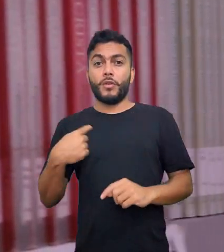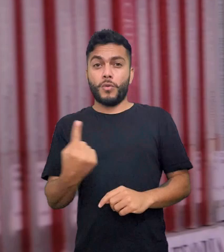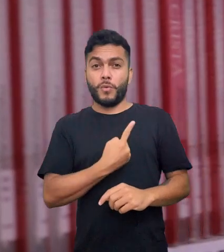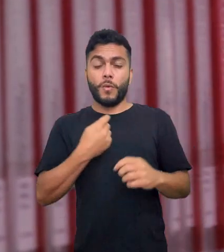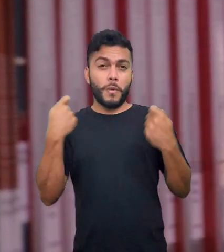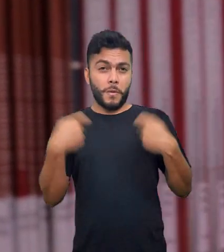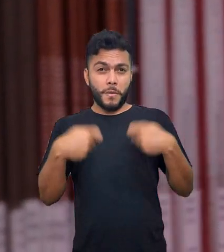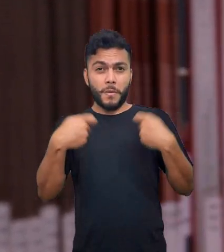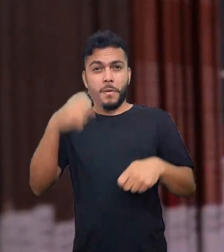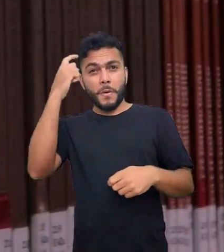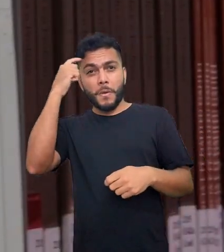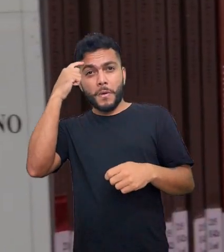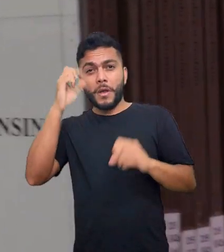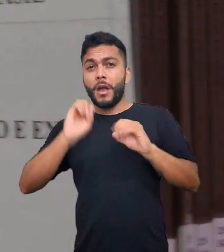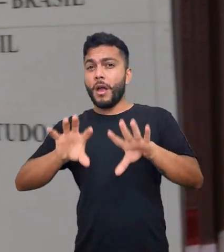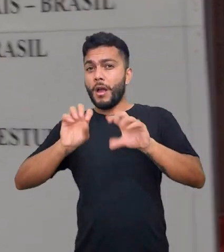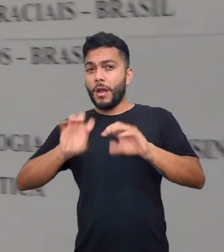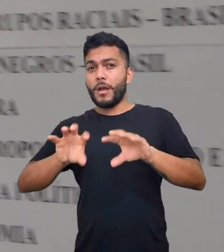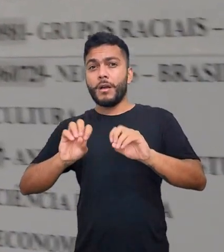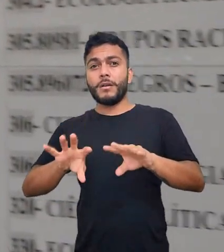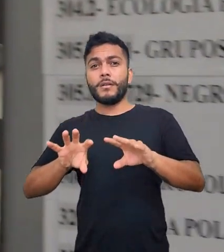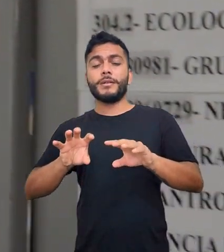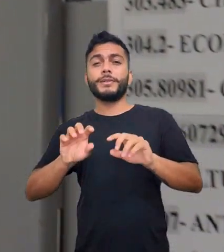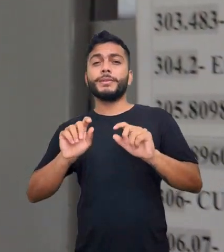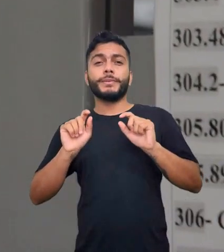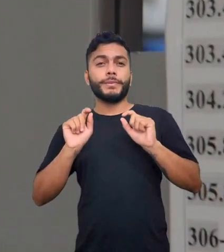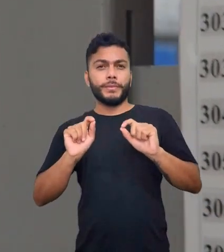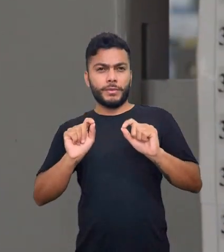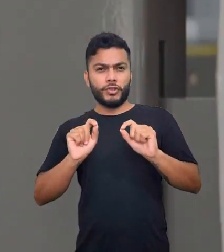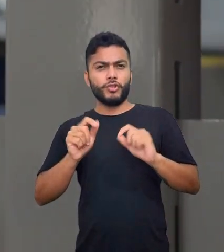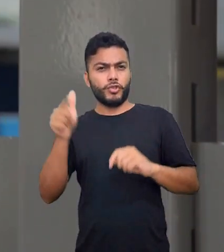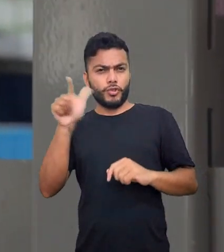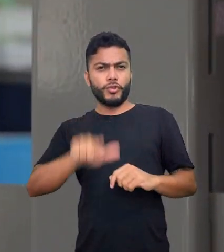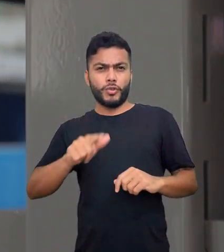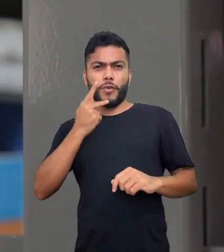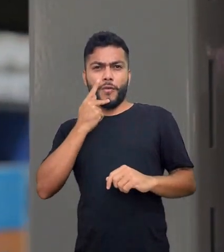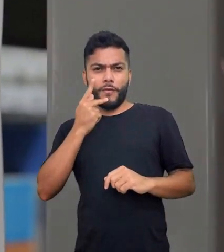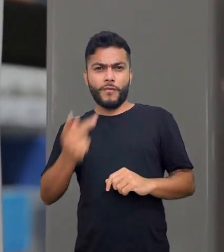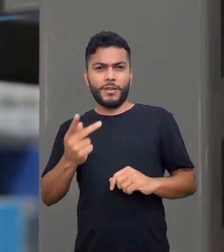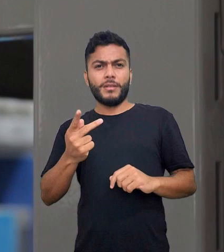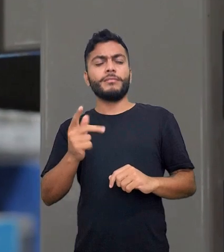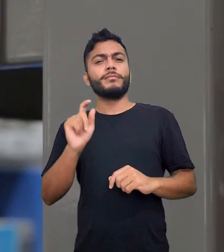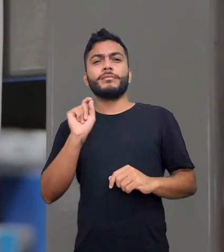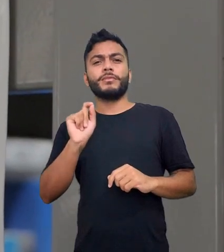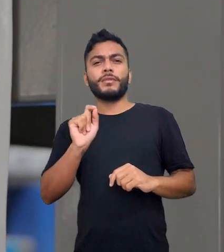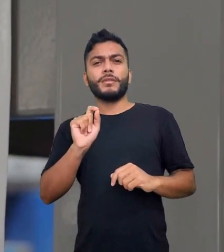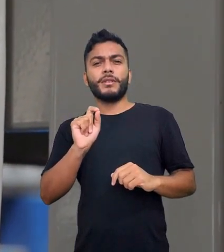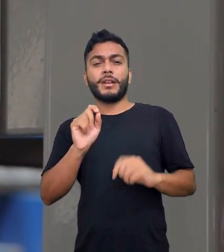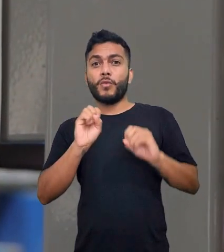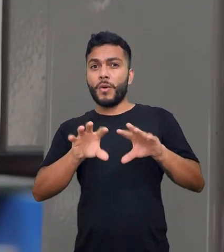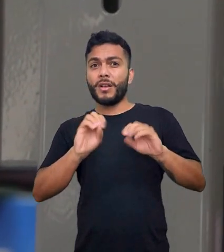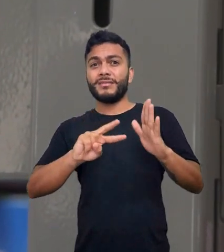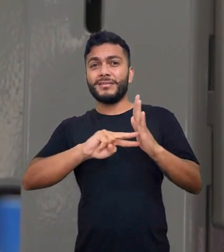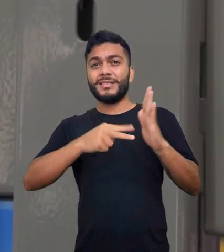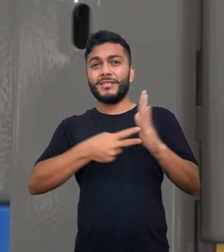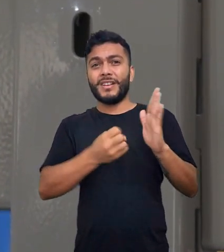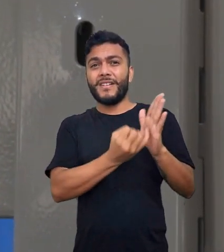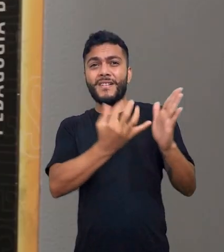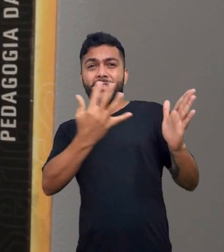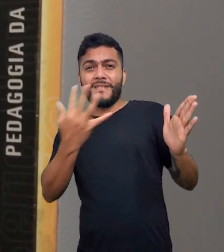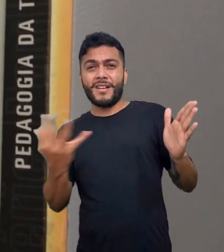como esse... vou repetir a metáfora, porque eu acho que ela é um semear de possibilidades, né? A gente precisa